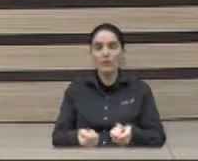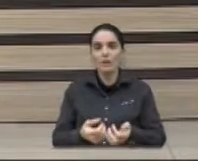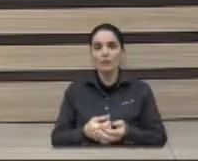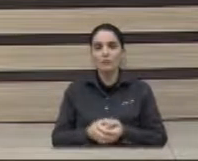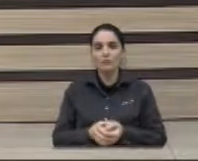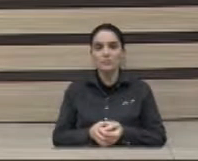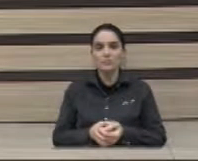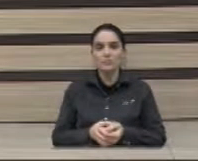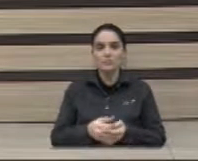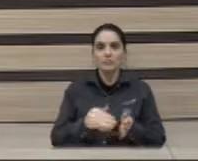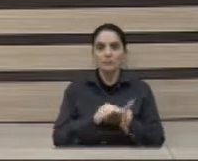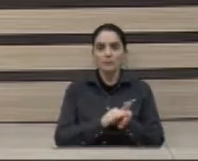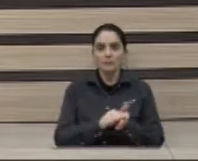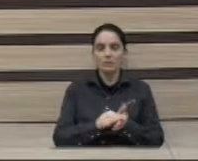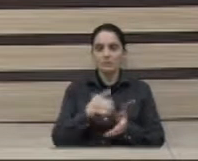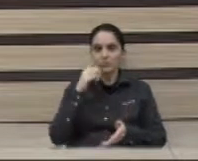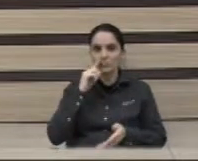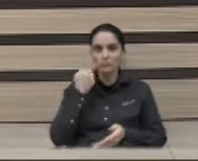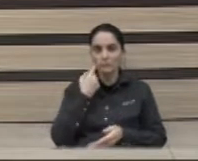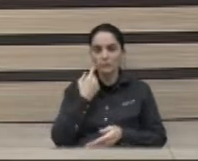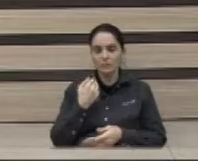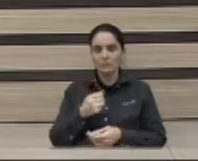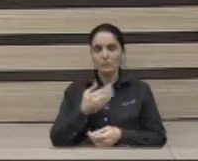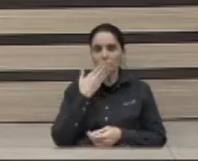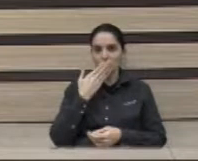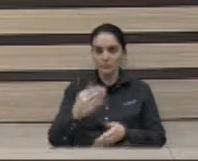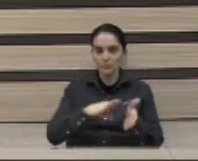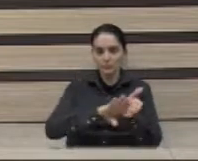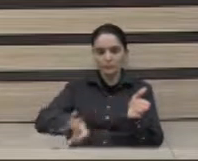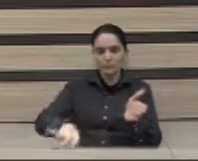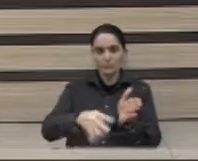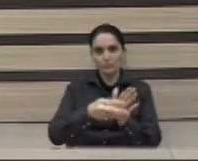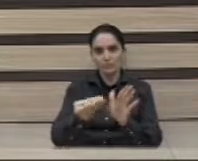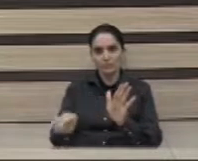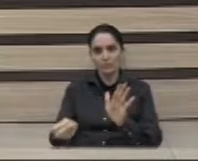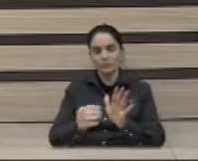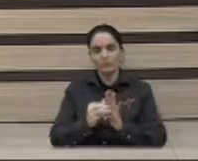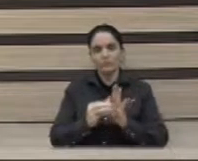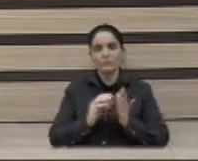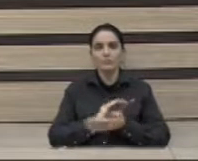o requerimento de vossa excelência foi deferido e retira-se a emenda.